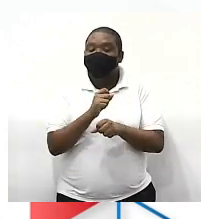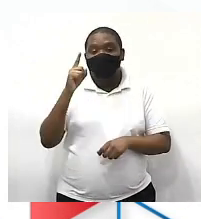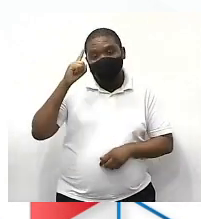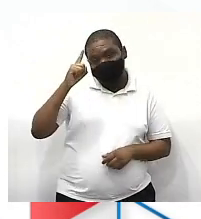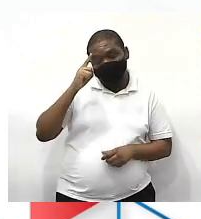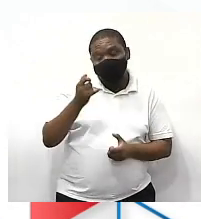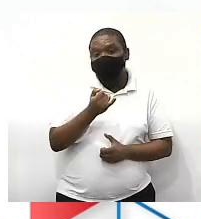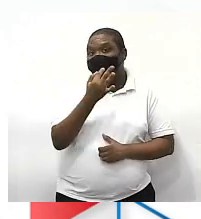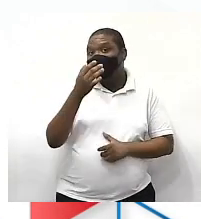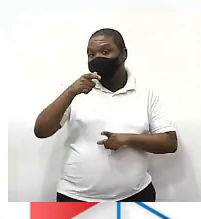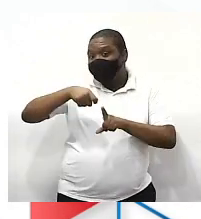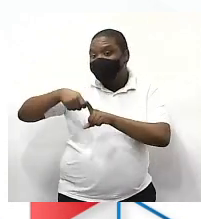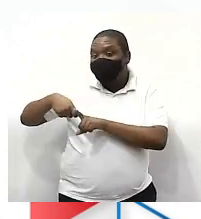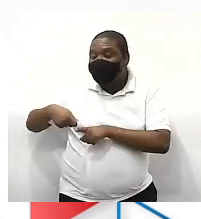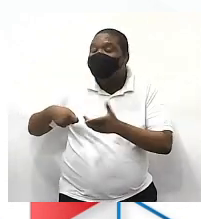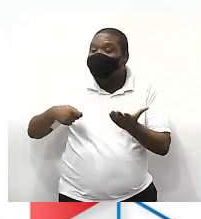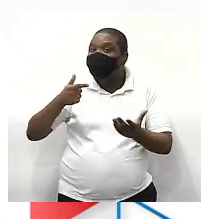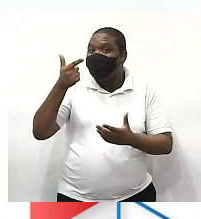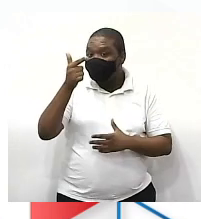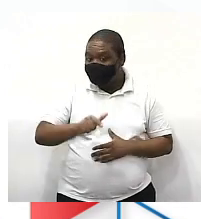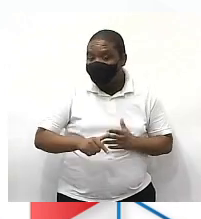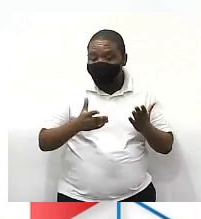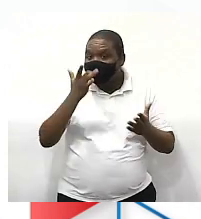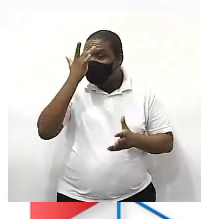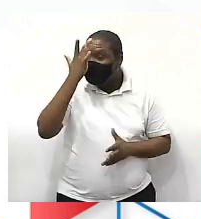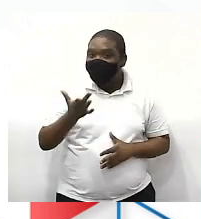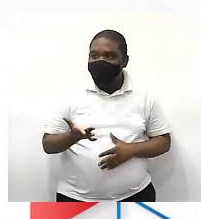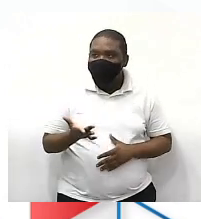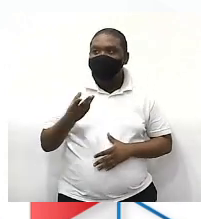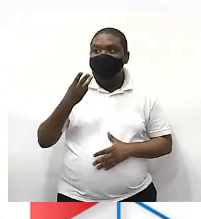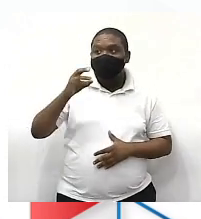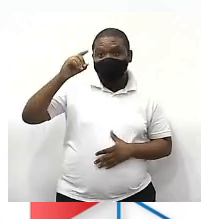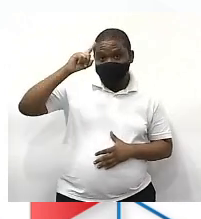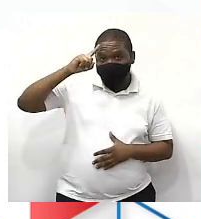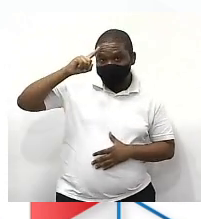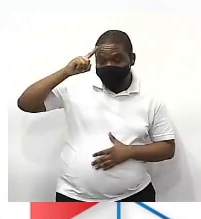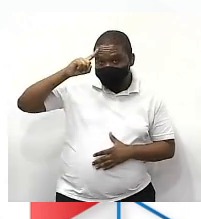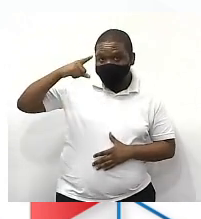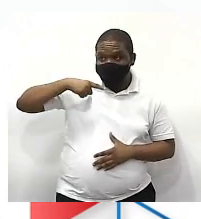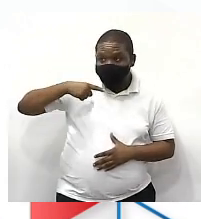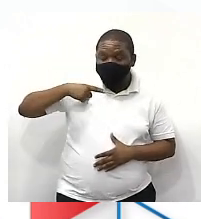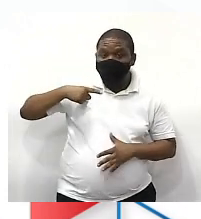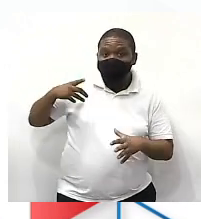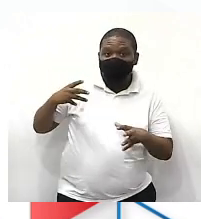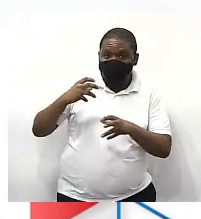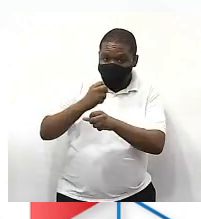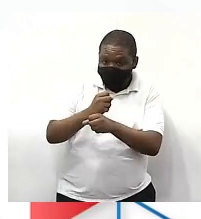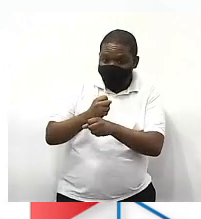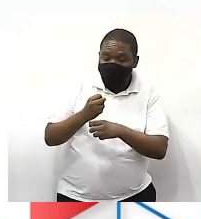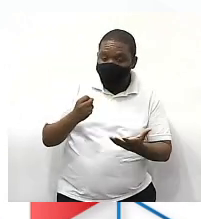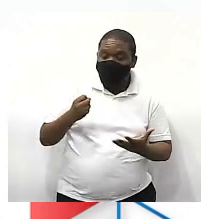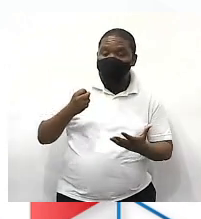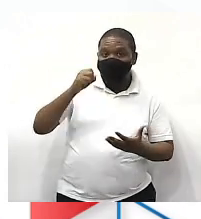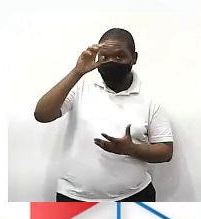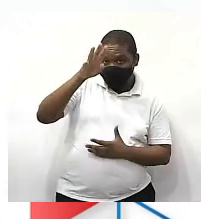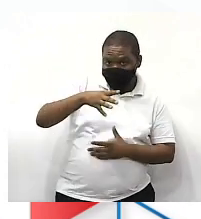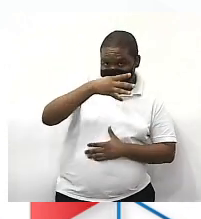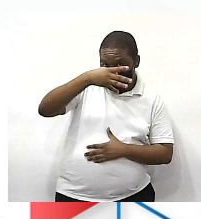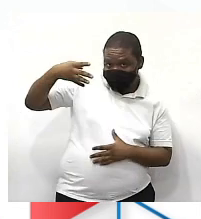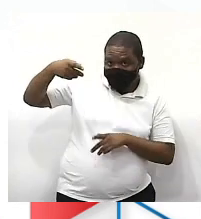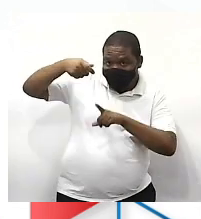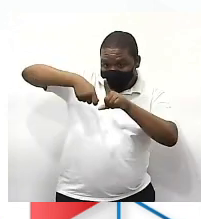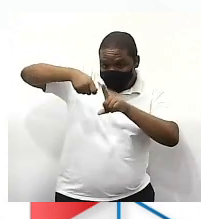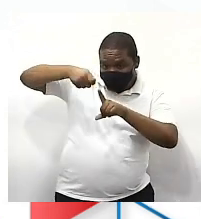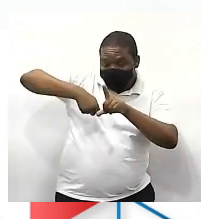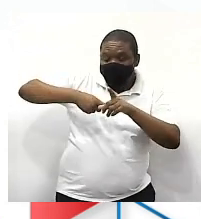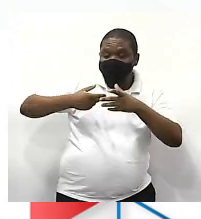mês. Mais uma vez, ó, muito fácil. 30 dias vai ficar como representante do meu